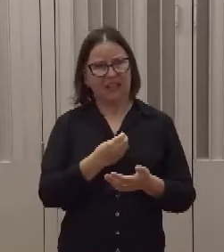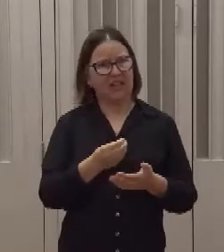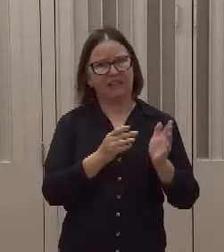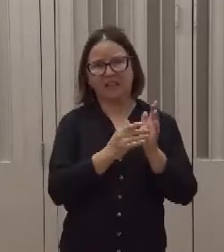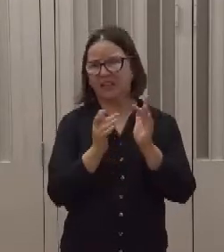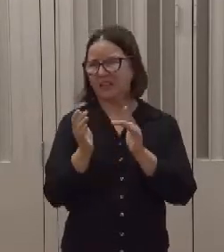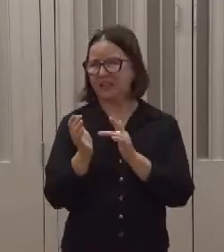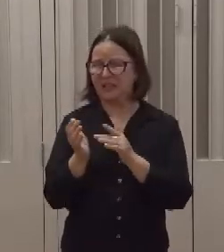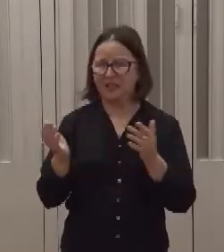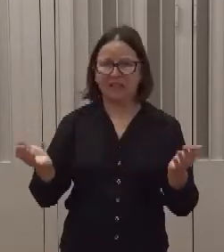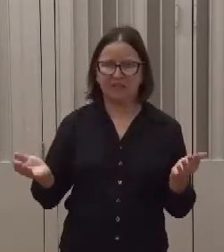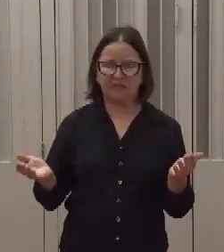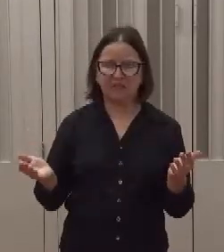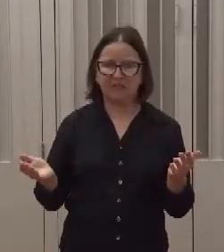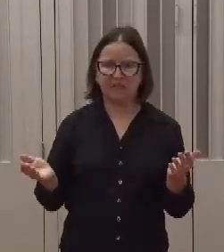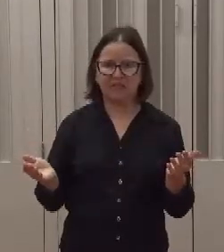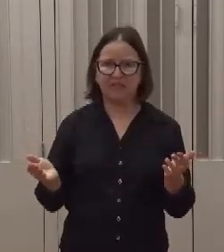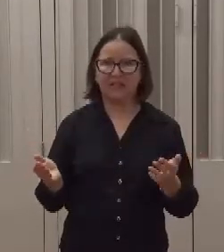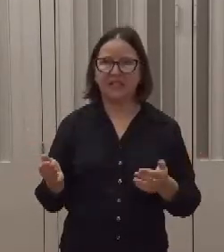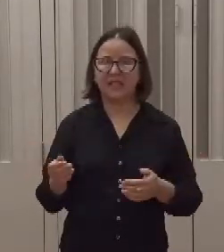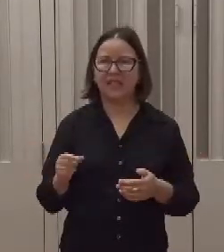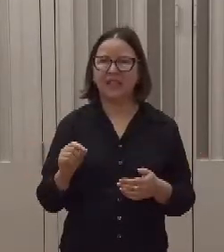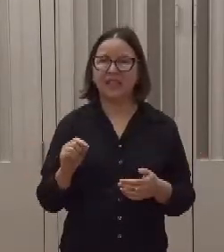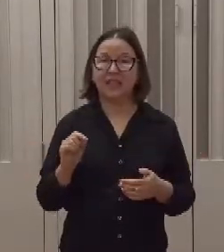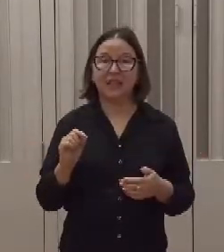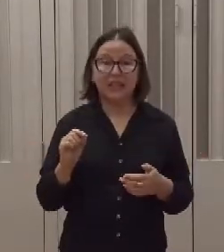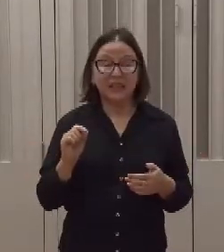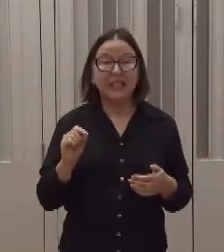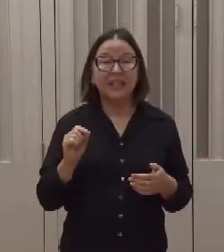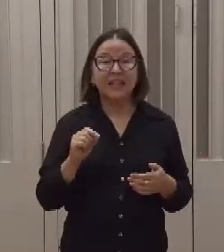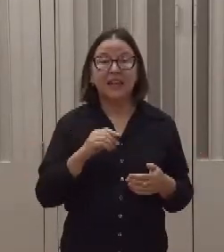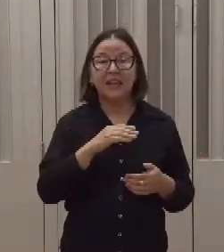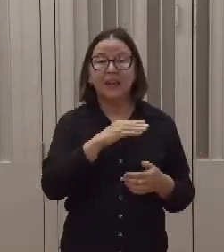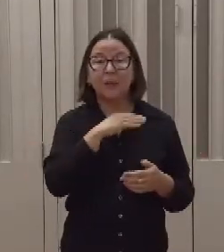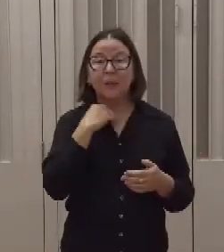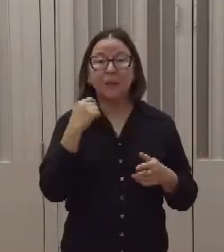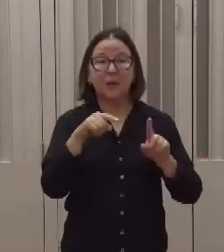E quem morre na cruz é apenas Jesus, é apenas um homem.